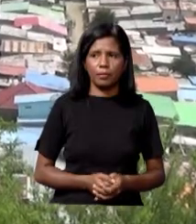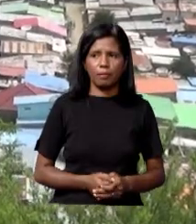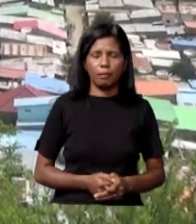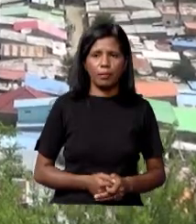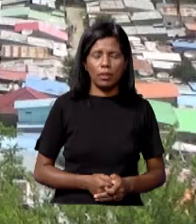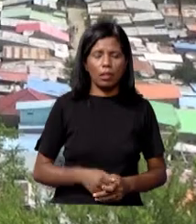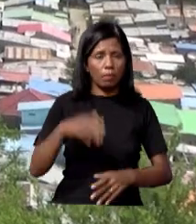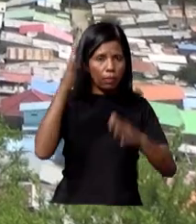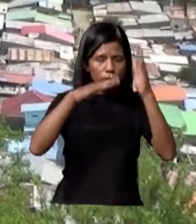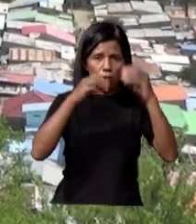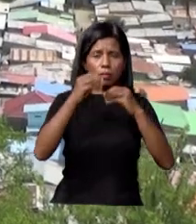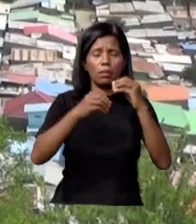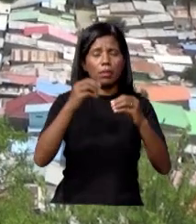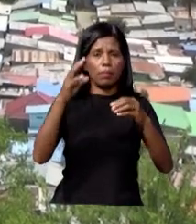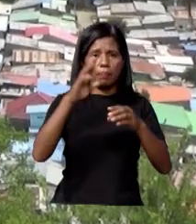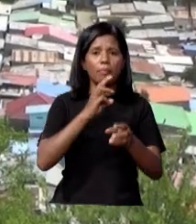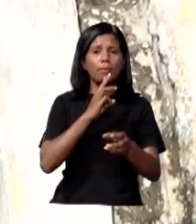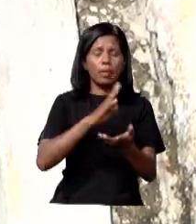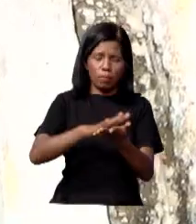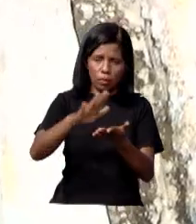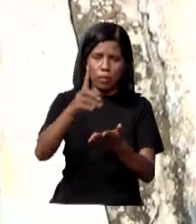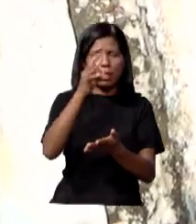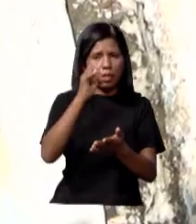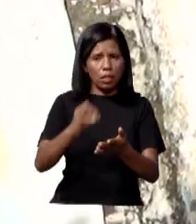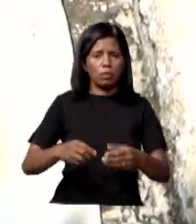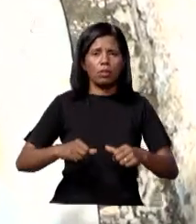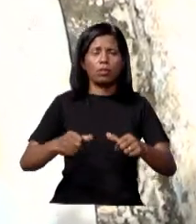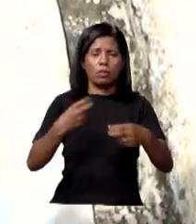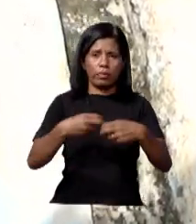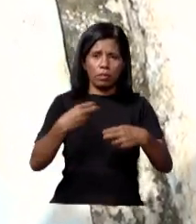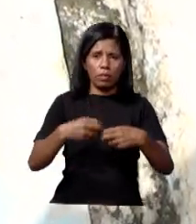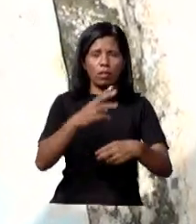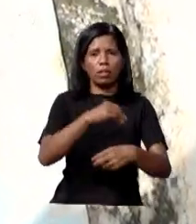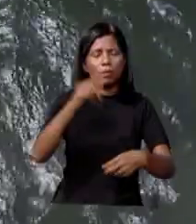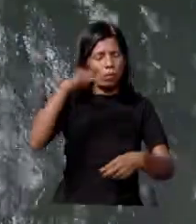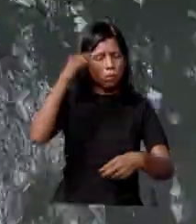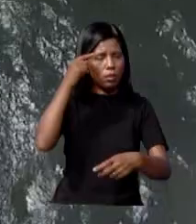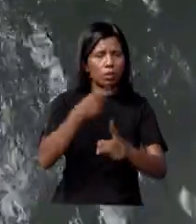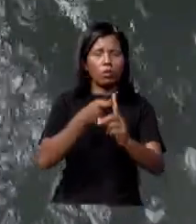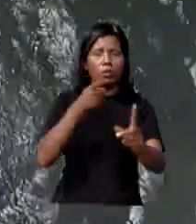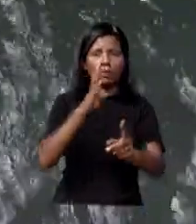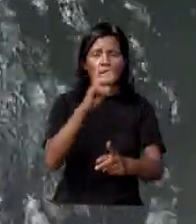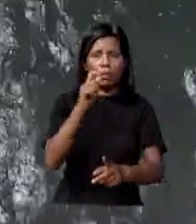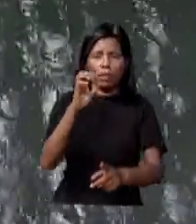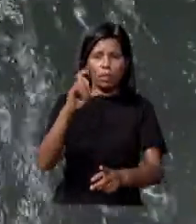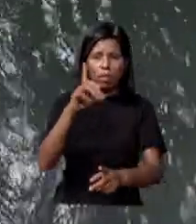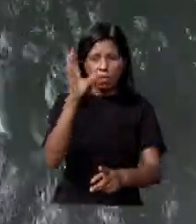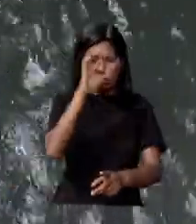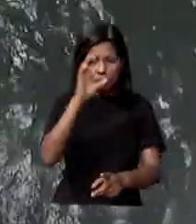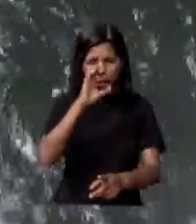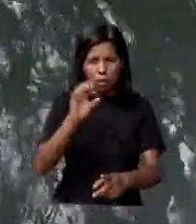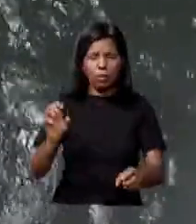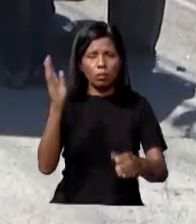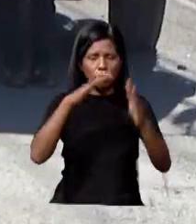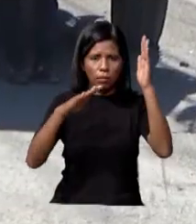Problema com a bemos de cidade dele continua a existir, tamba governo lhe russi empresa pública BTL e lá seriedade a tubuca solução ba